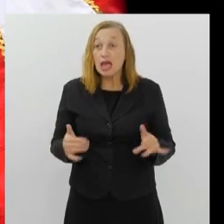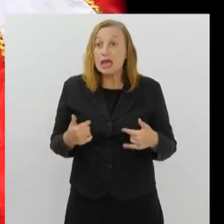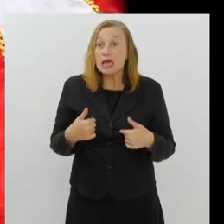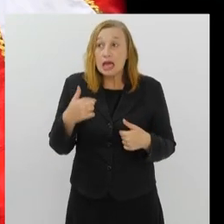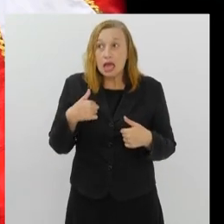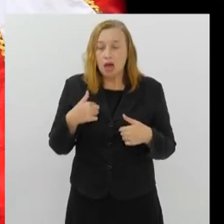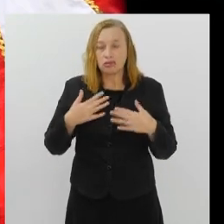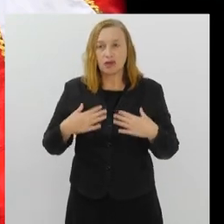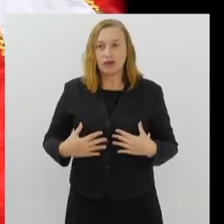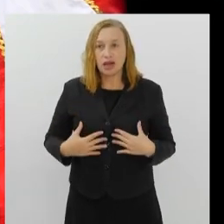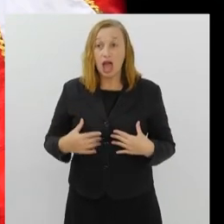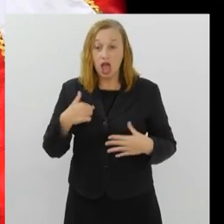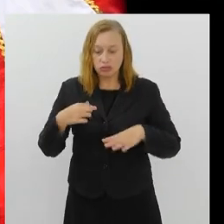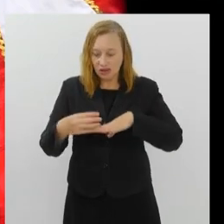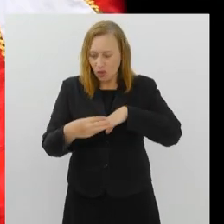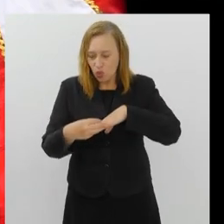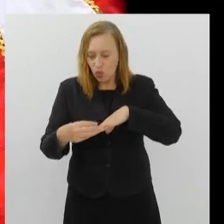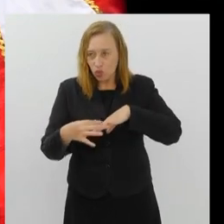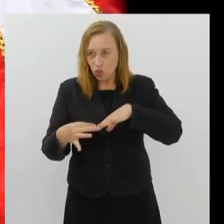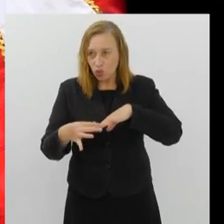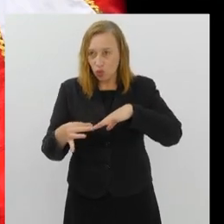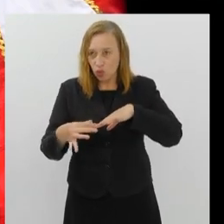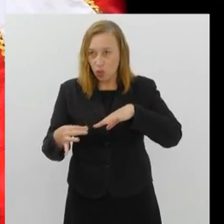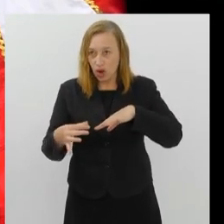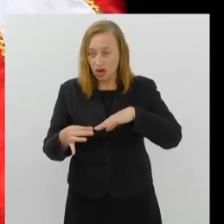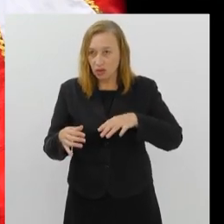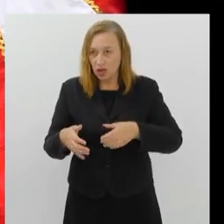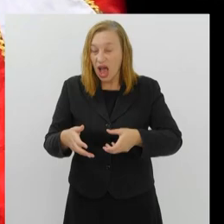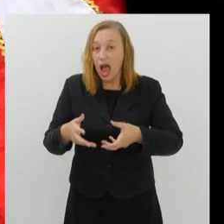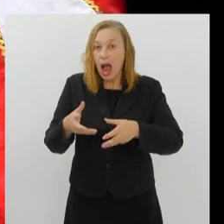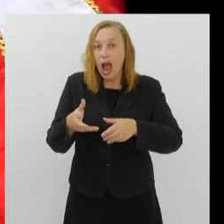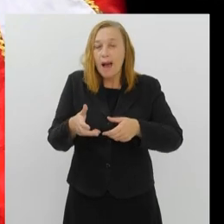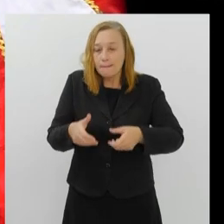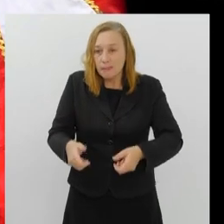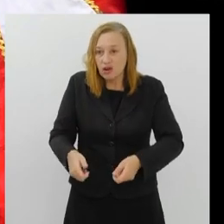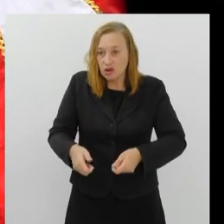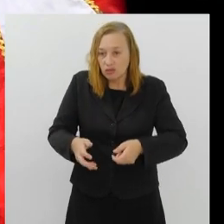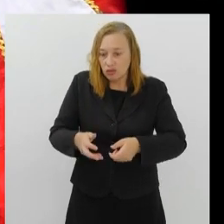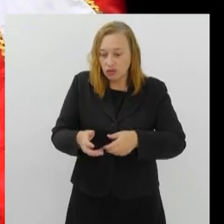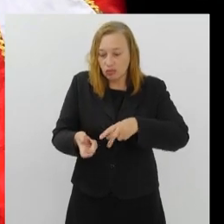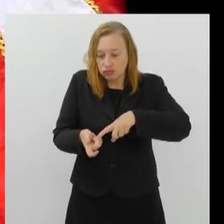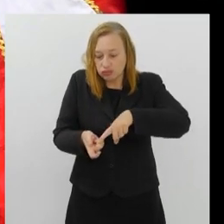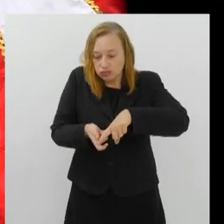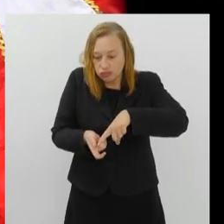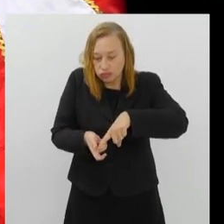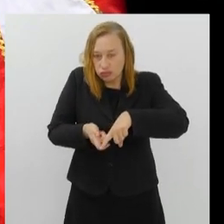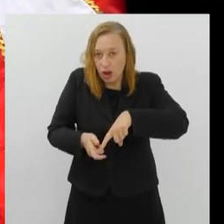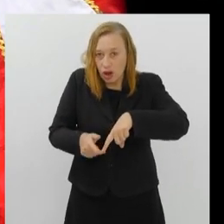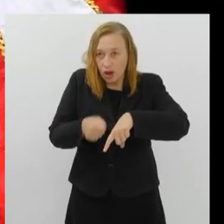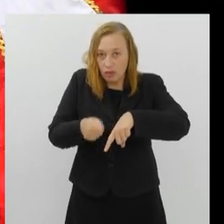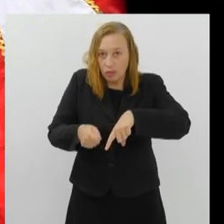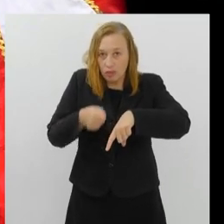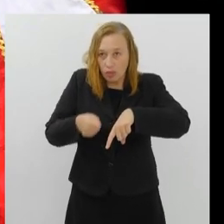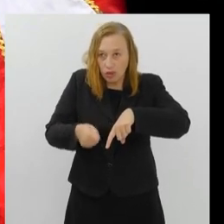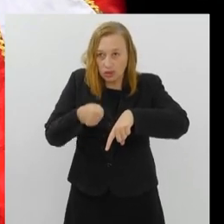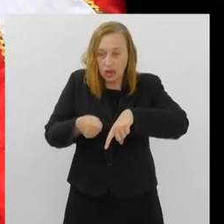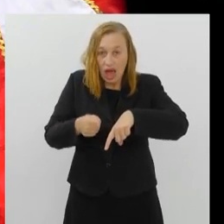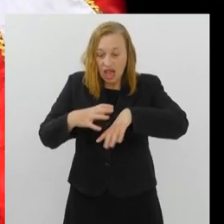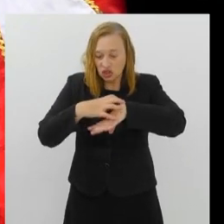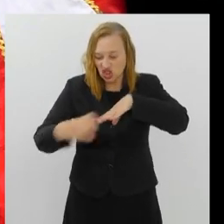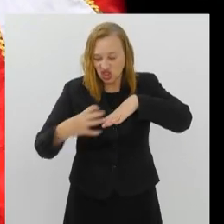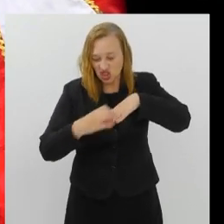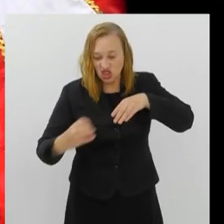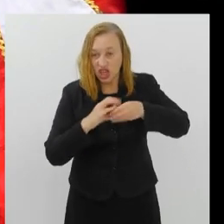ali. Eu tava com unha. Fui vestir a bota não entrava no meu pé de jeito nenhum, não consegui colocar a bota,